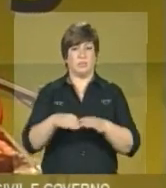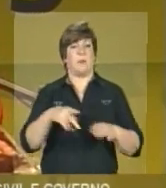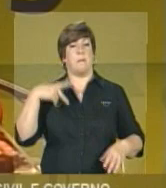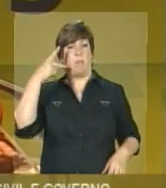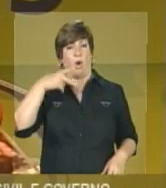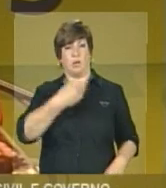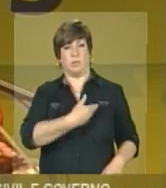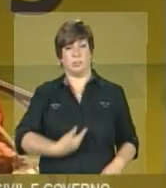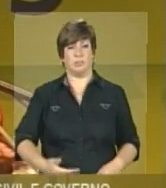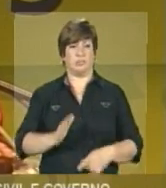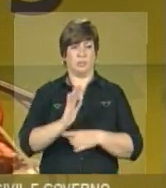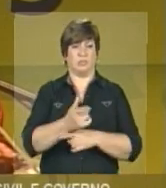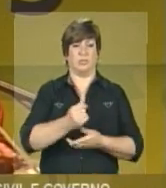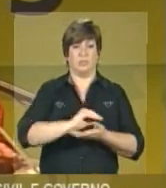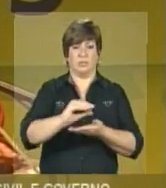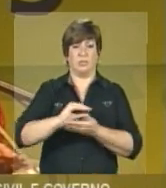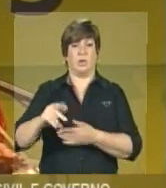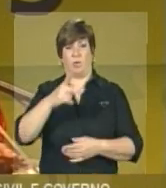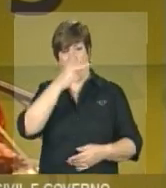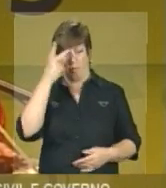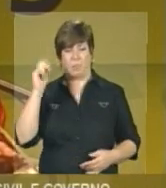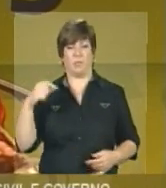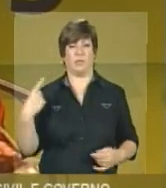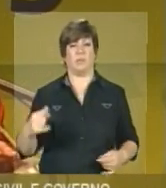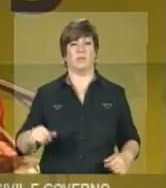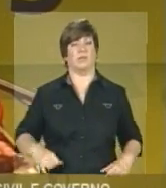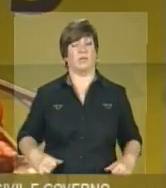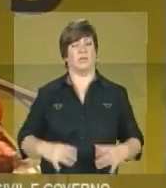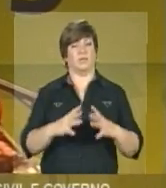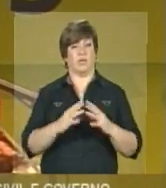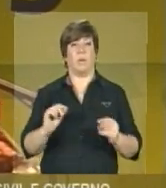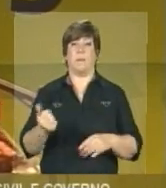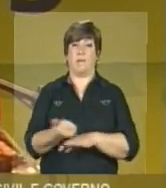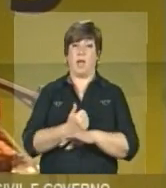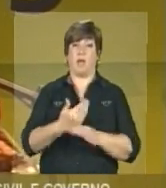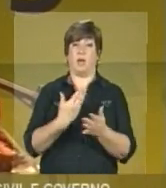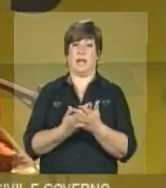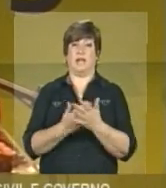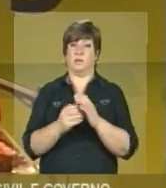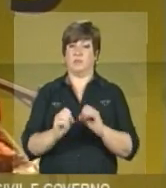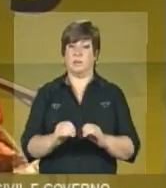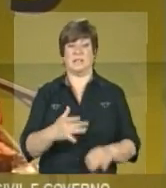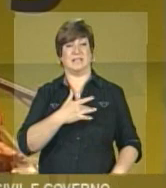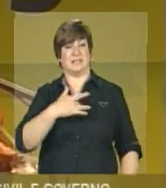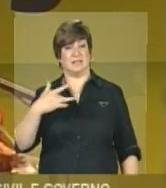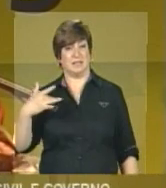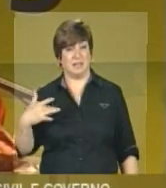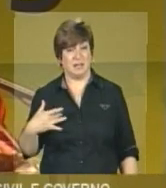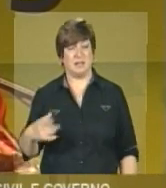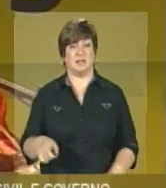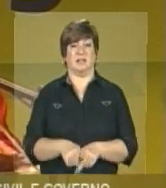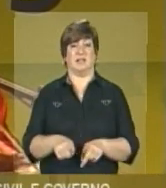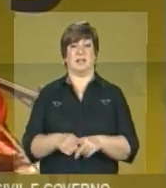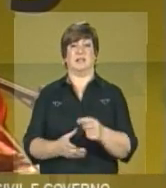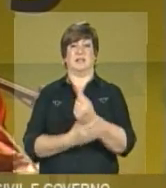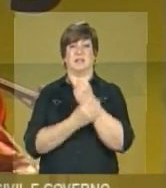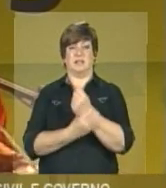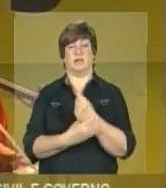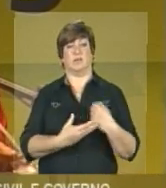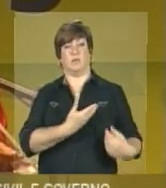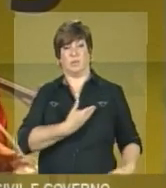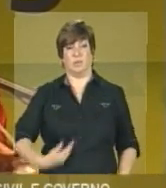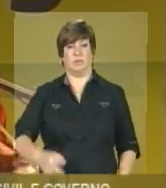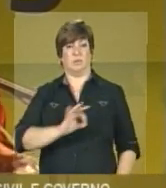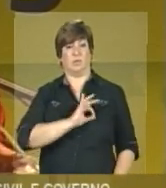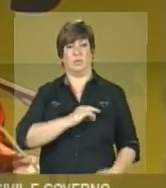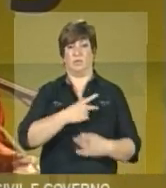políticas públicas que provoquem melhoria da educação, da saúde, da segurança